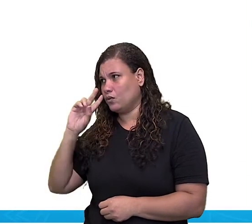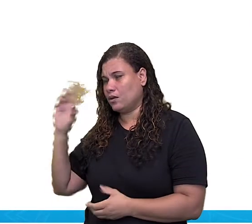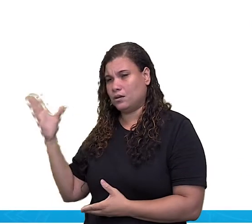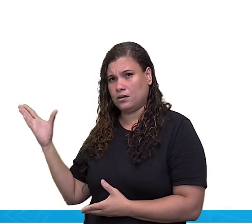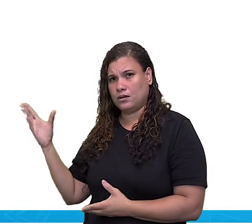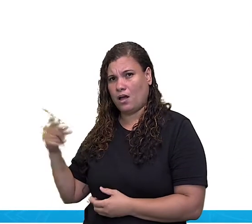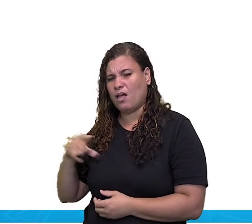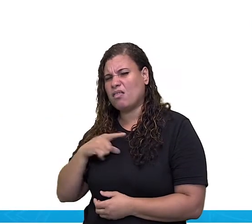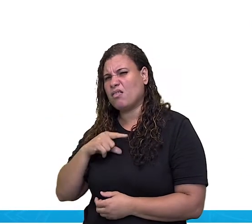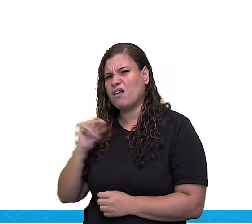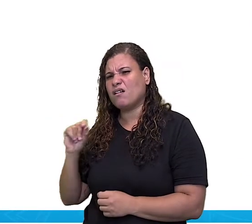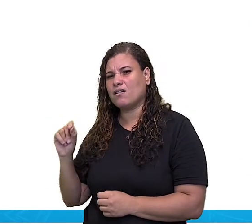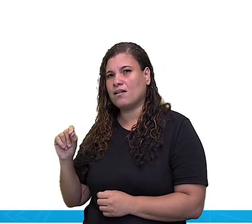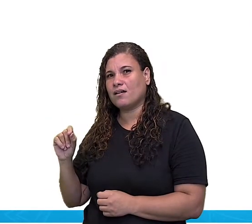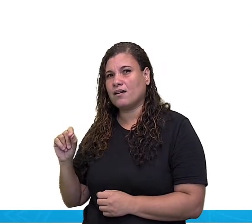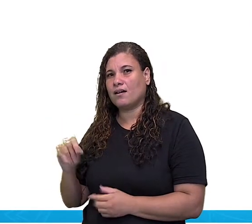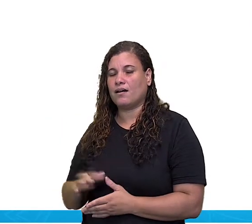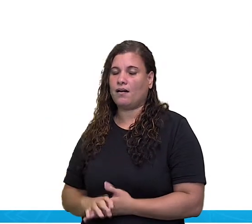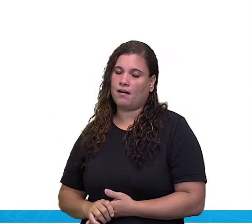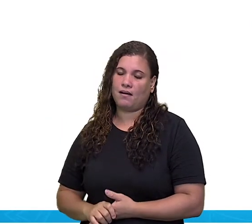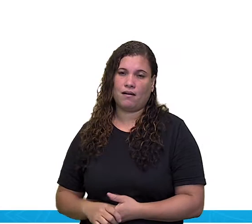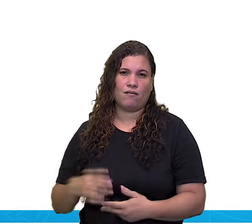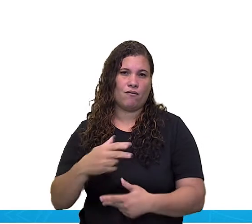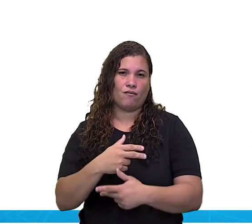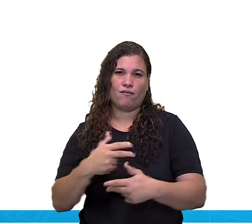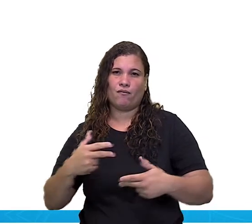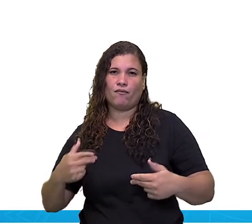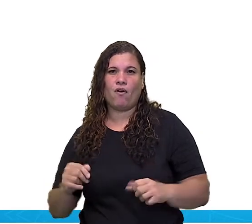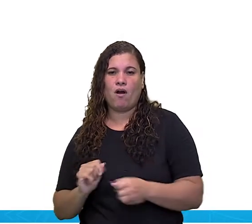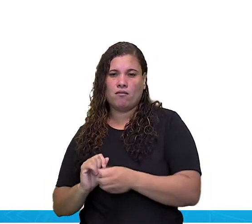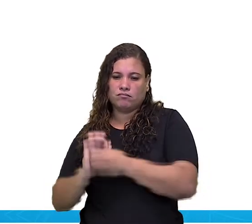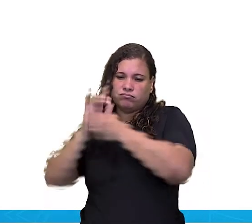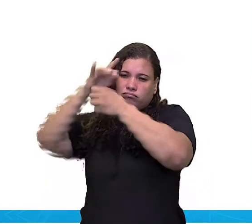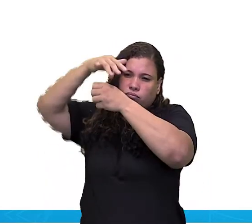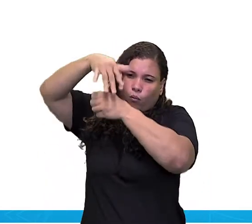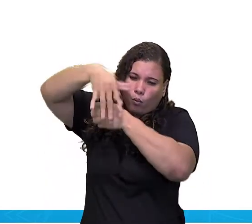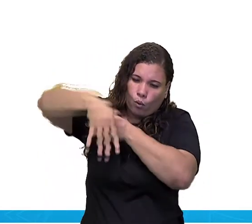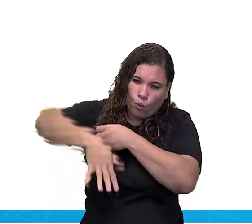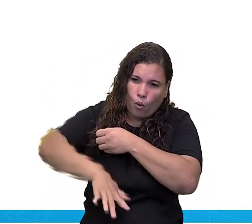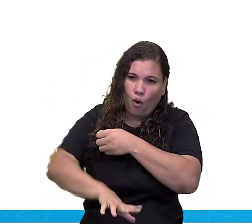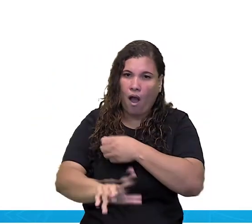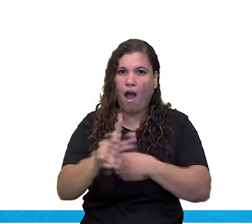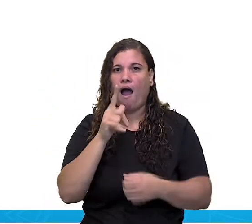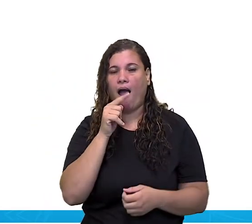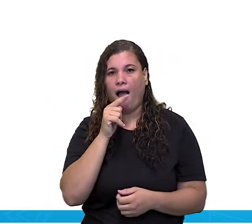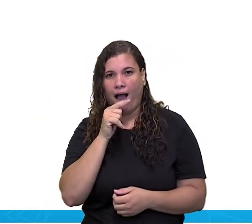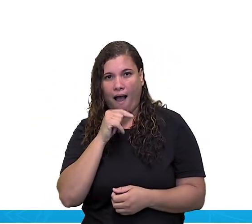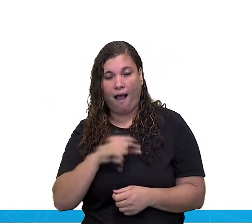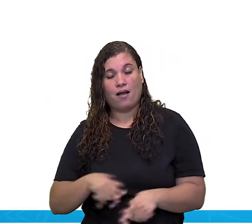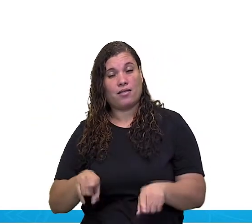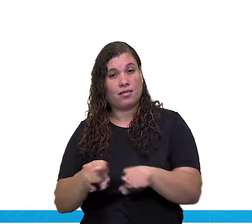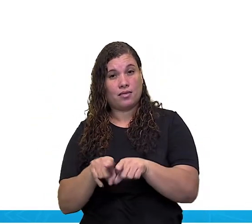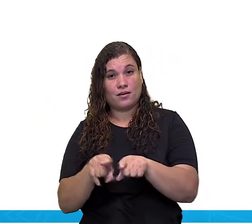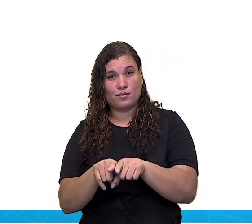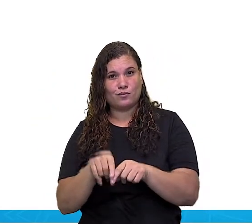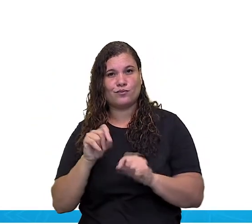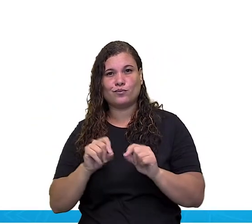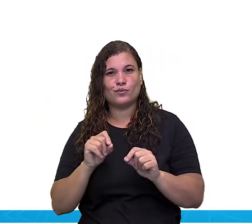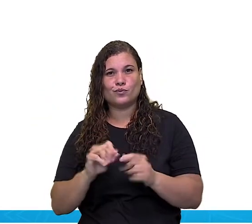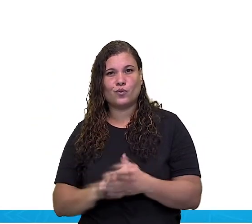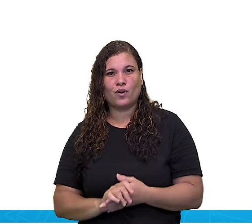cachoeiras, montanhas, trilhas, também pela cultura, arquitetura